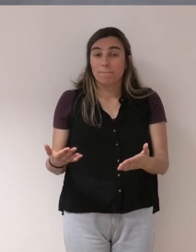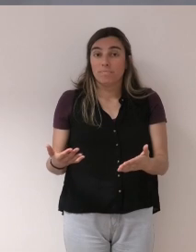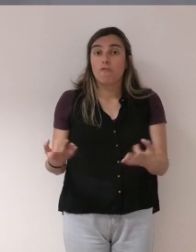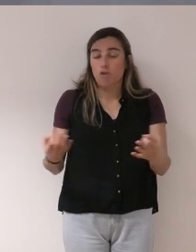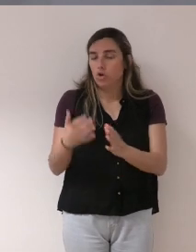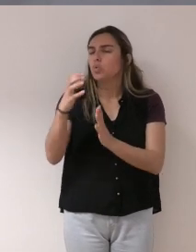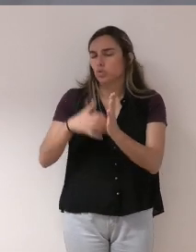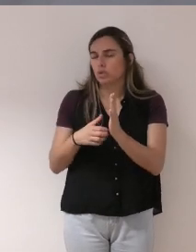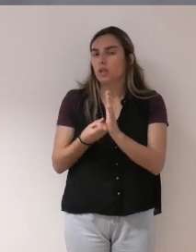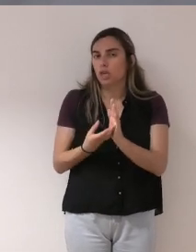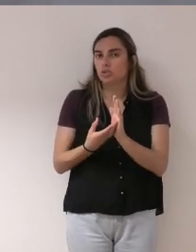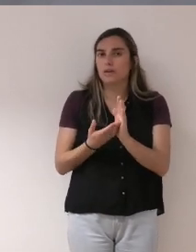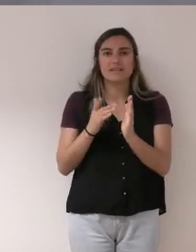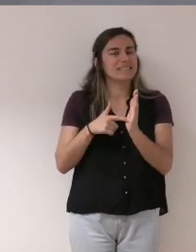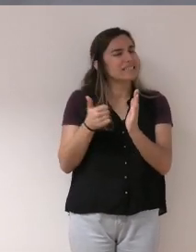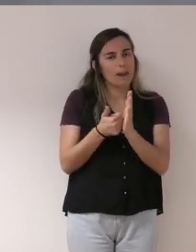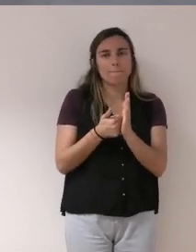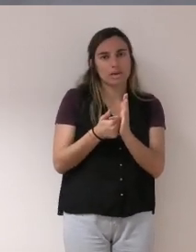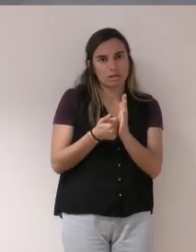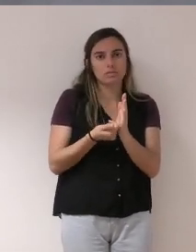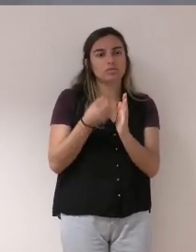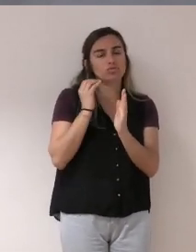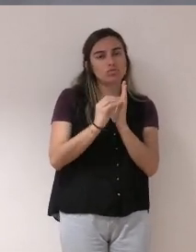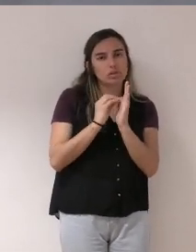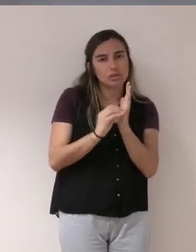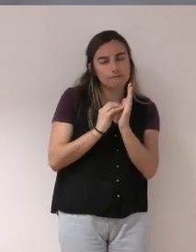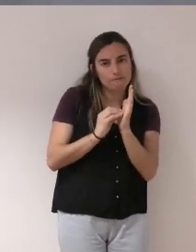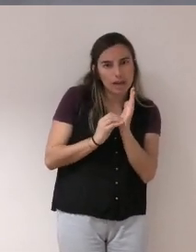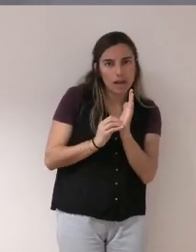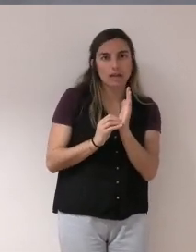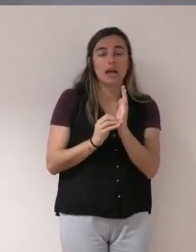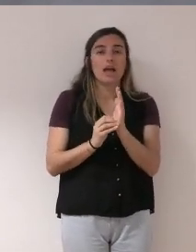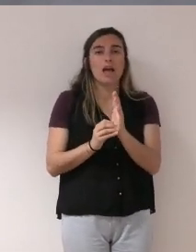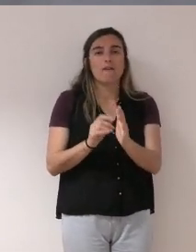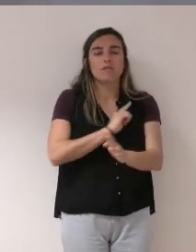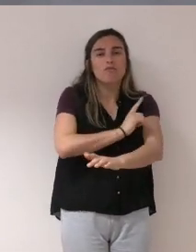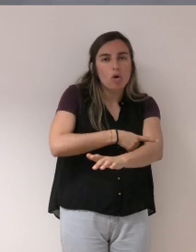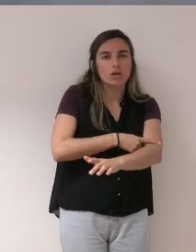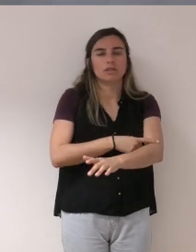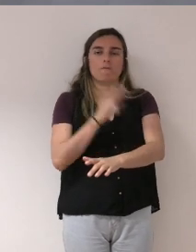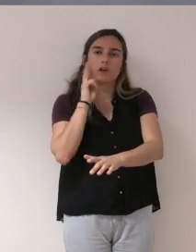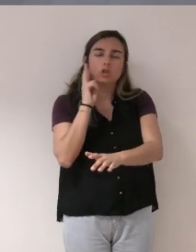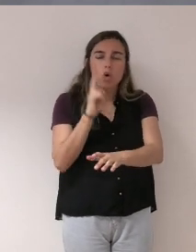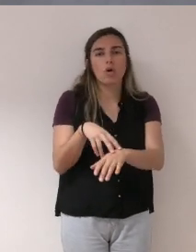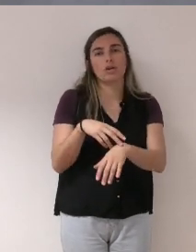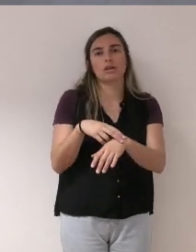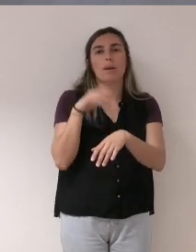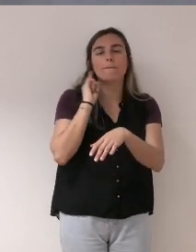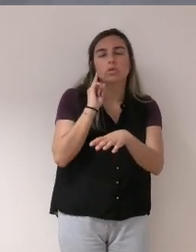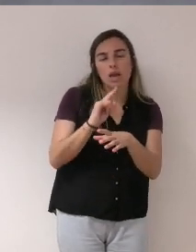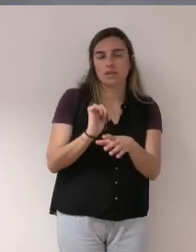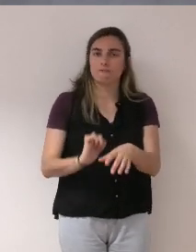Os textos são sempre gradativos, não é? A densidade, o sentido, o valor. E o texto que vale